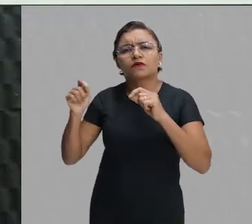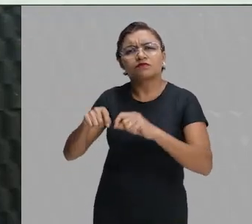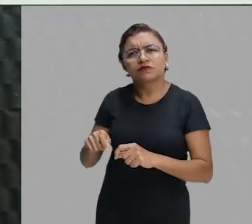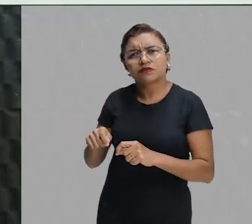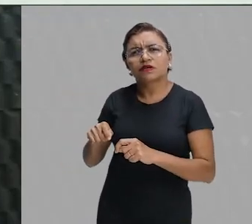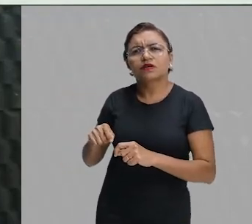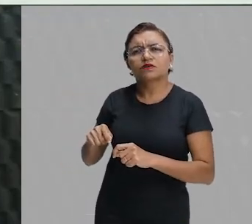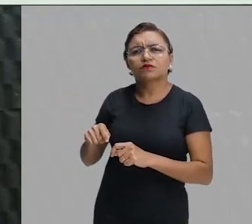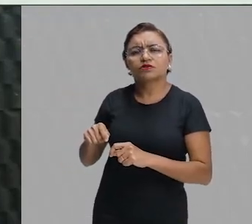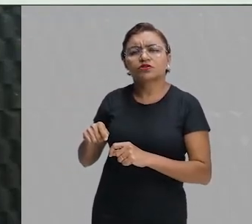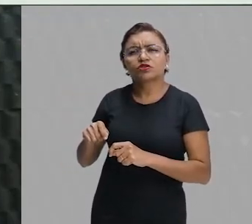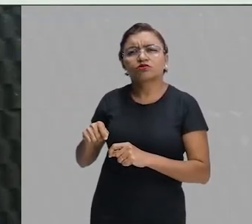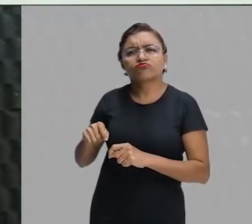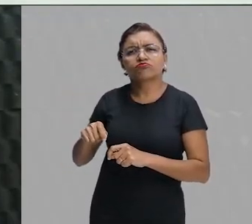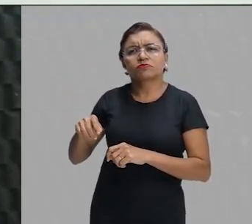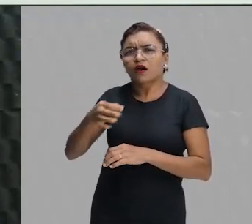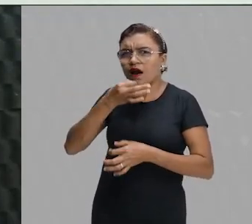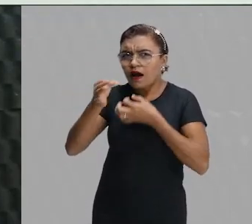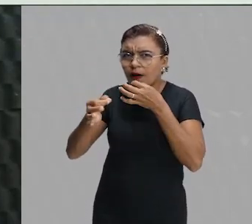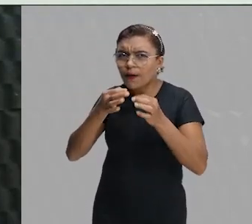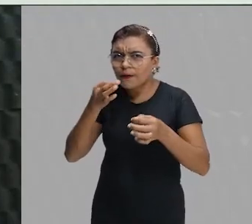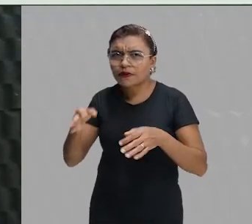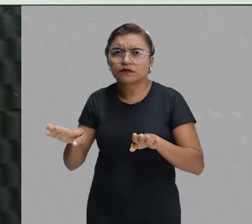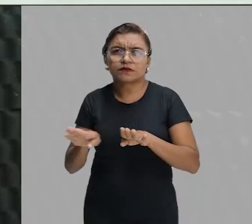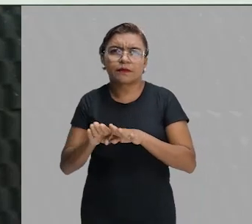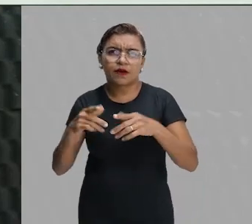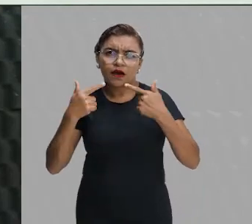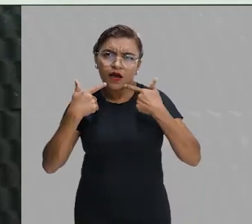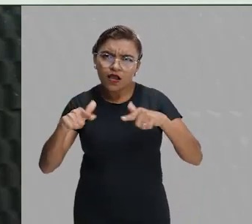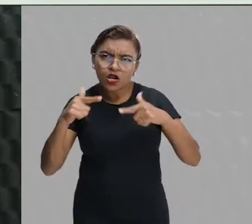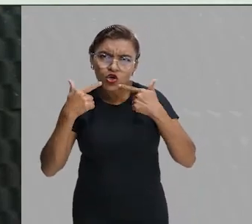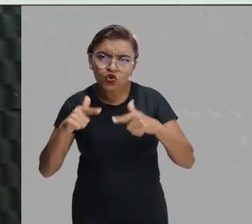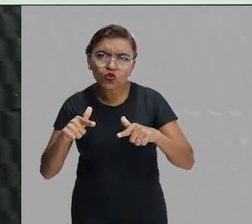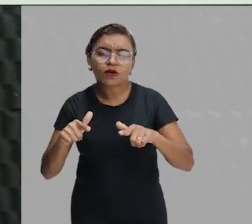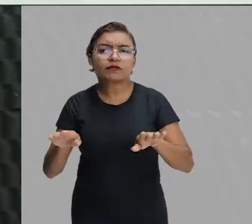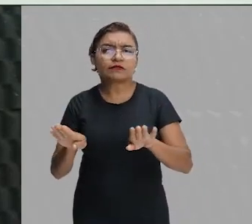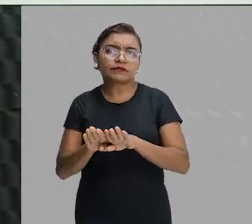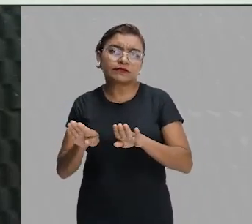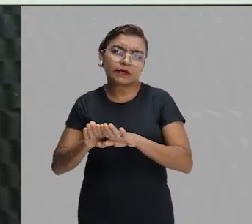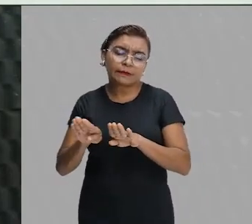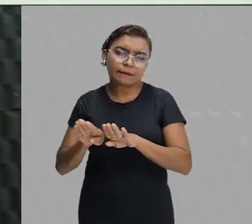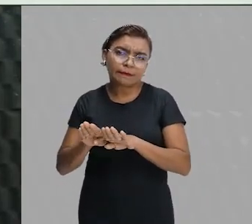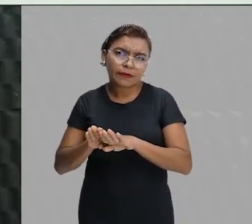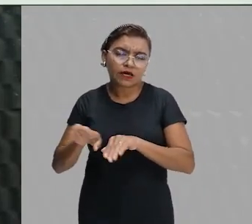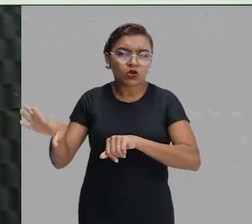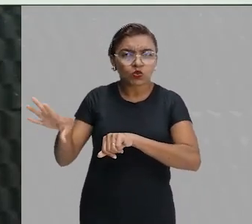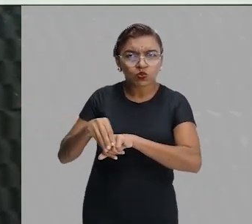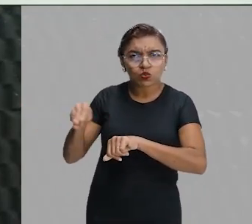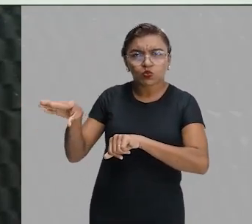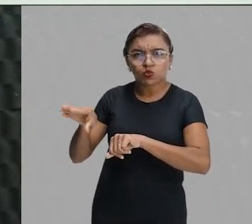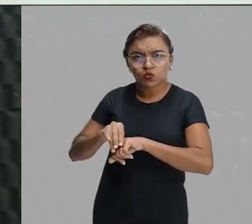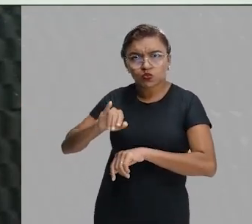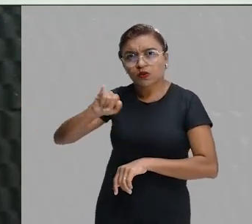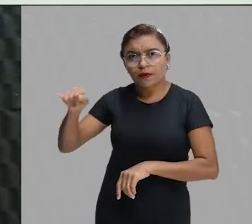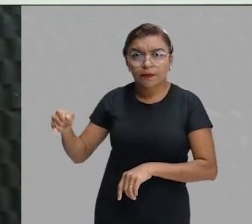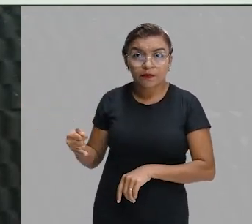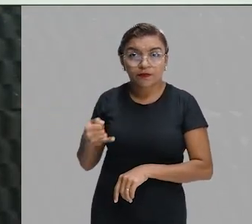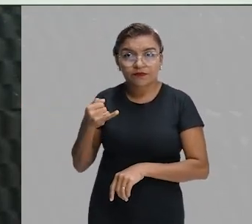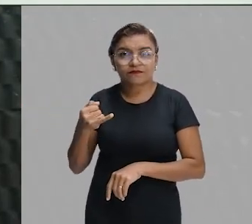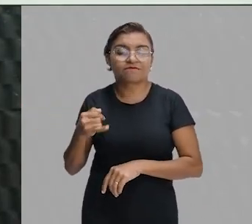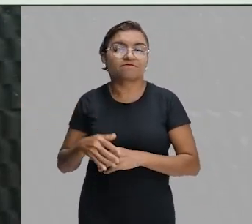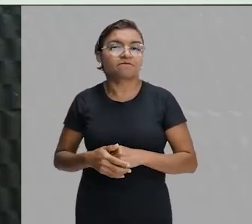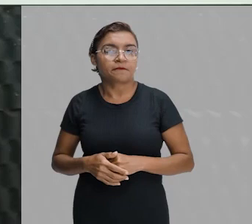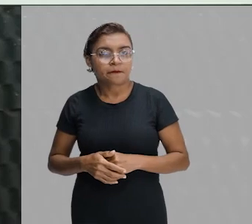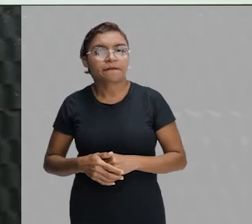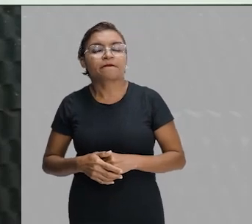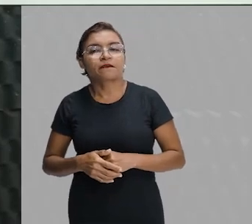construir argumentos, construir uma linguagem referente ao conhecimento de uma forma muito mais aproveitável, correto? De